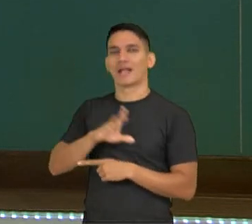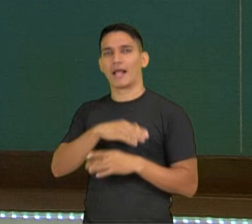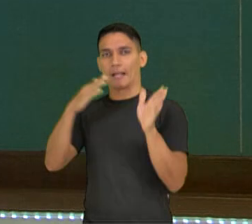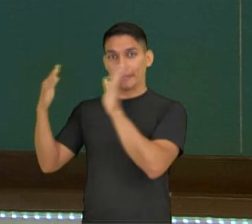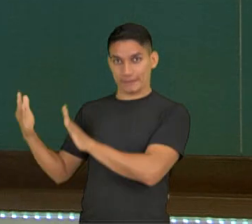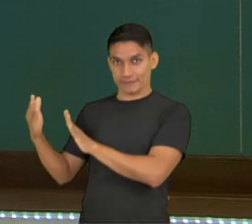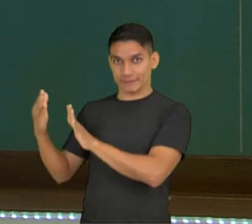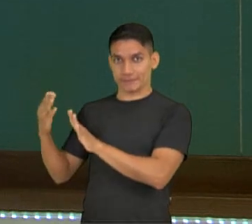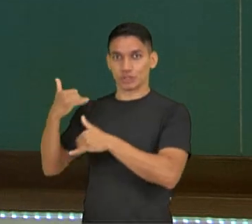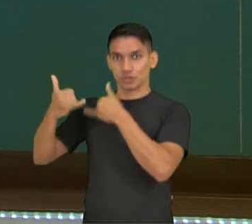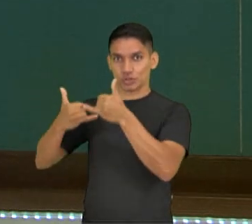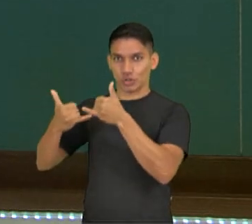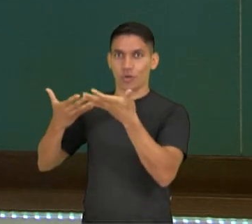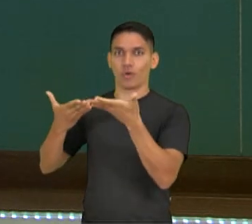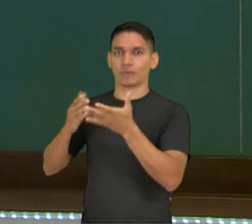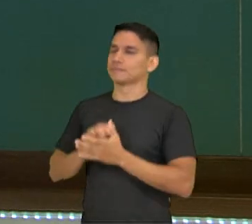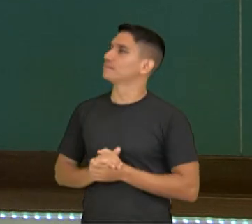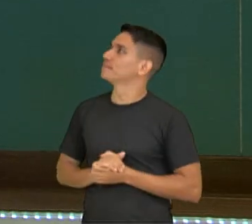eles.